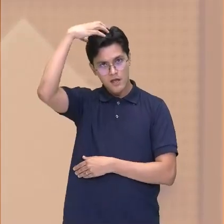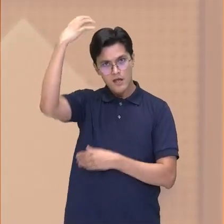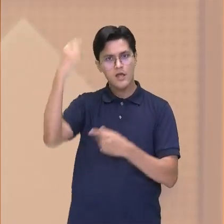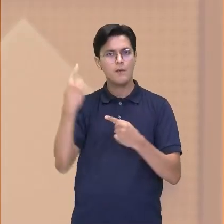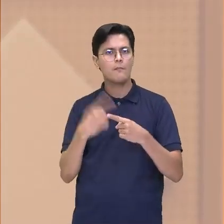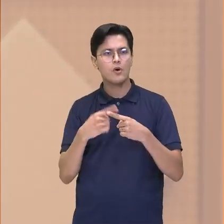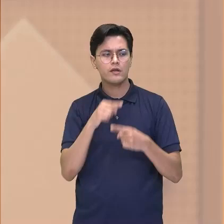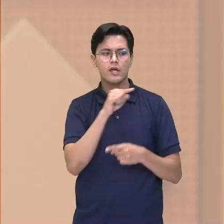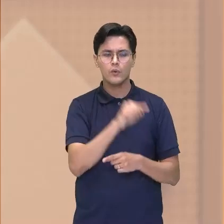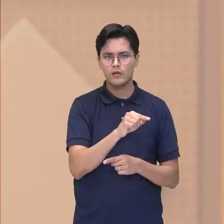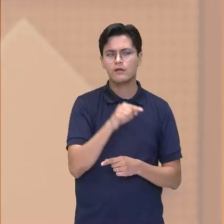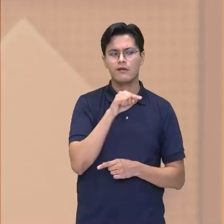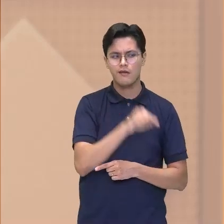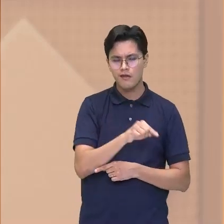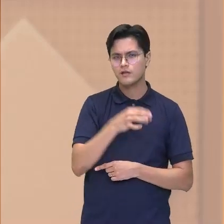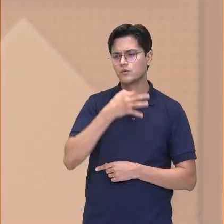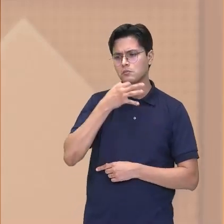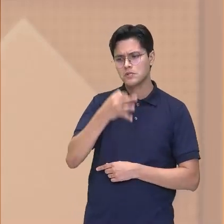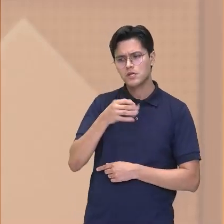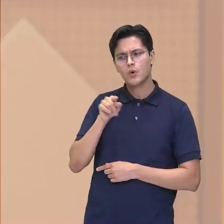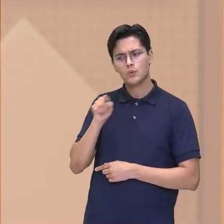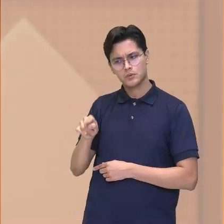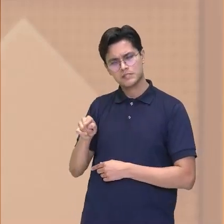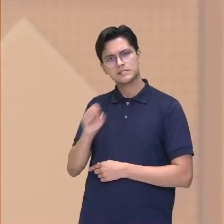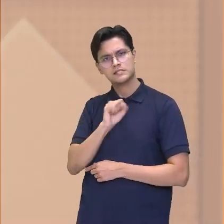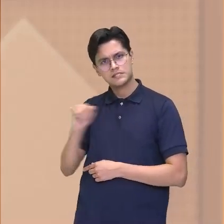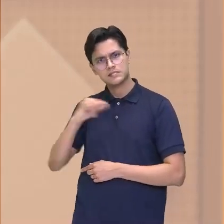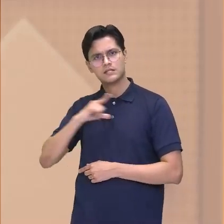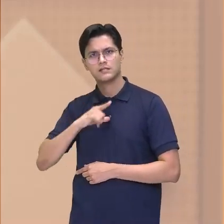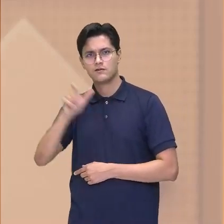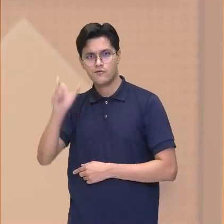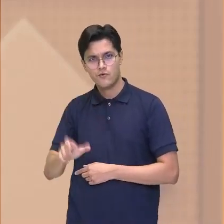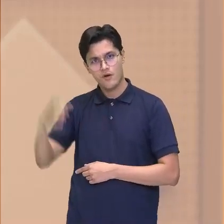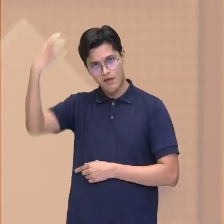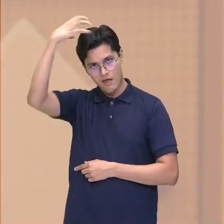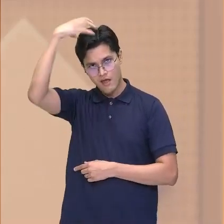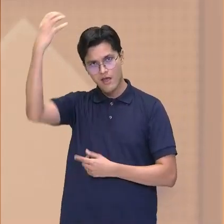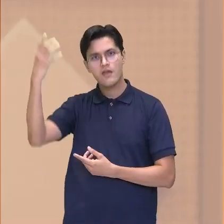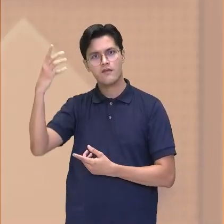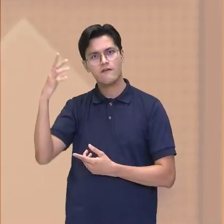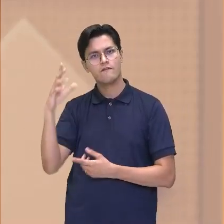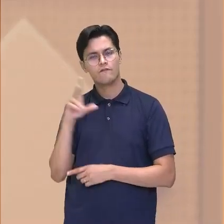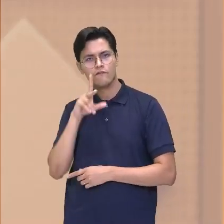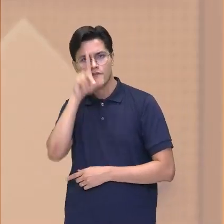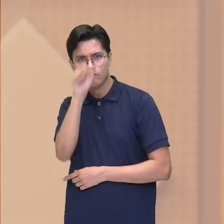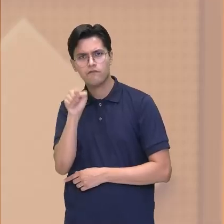forte, centralizado, ele vai ser importante quando ele unificar a